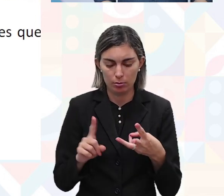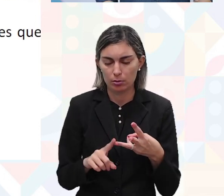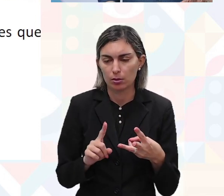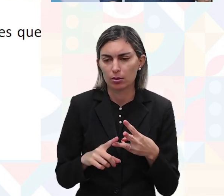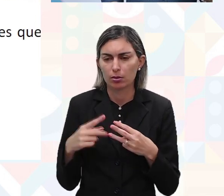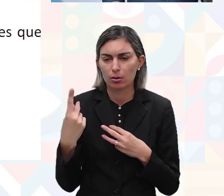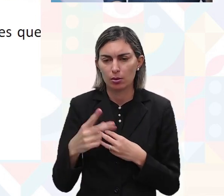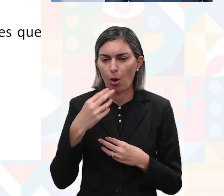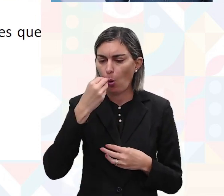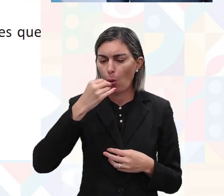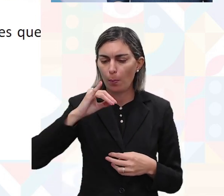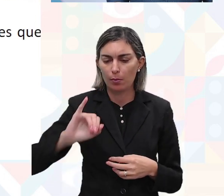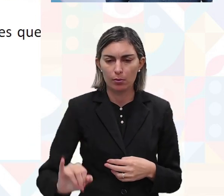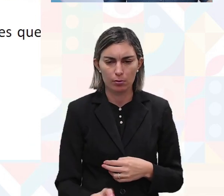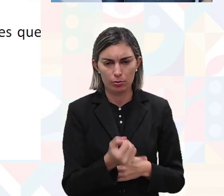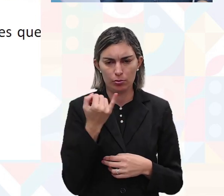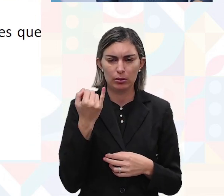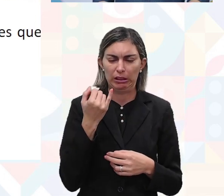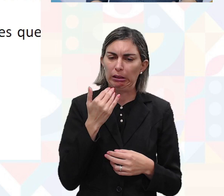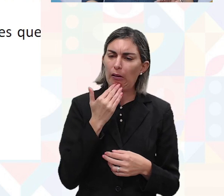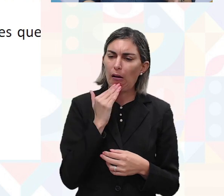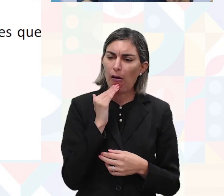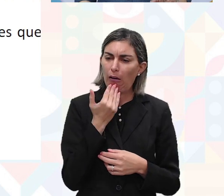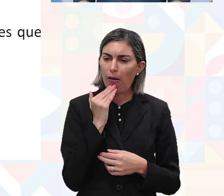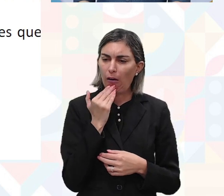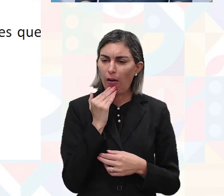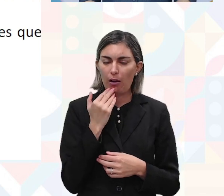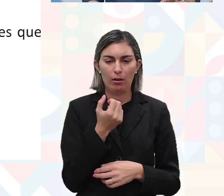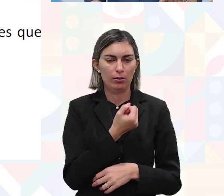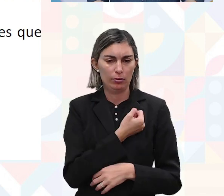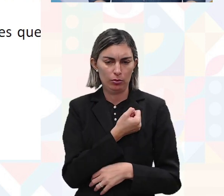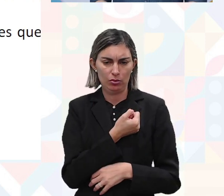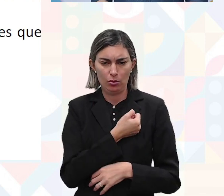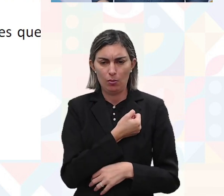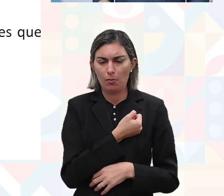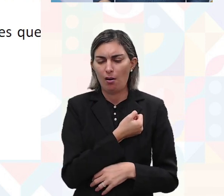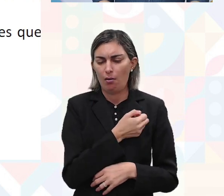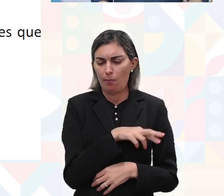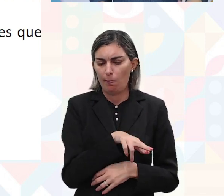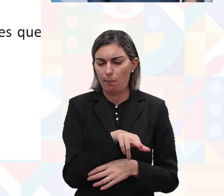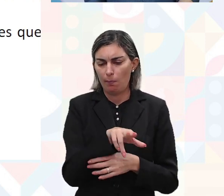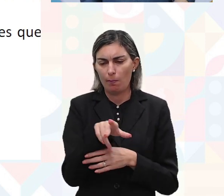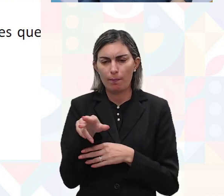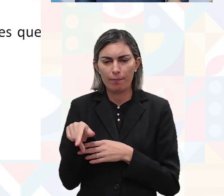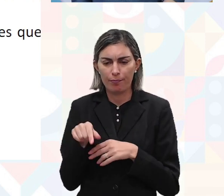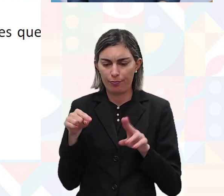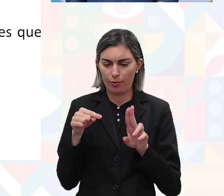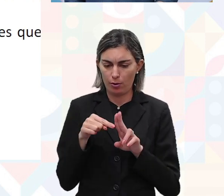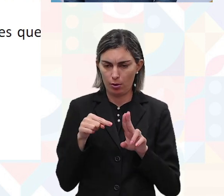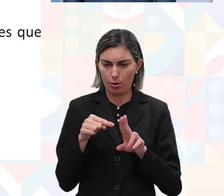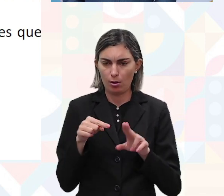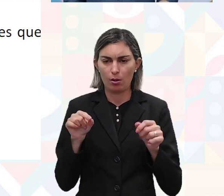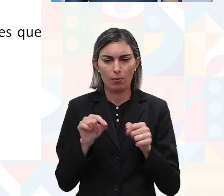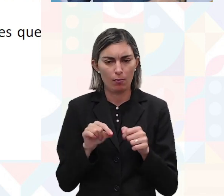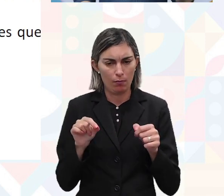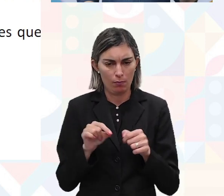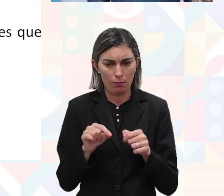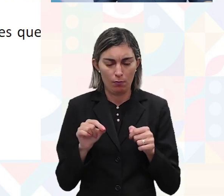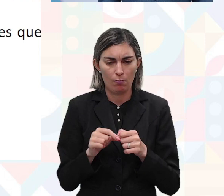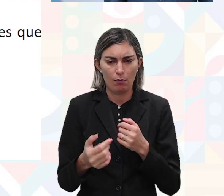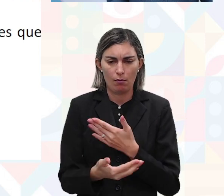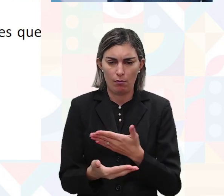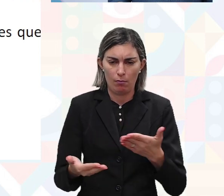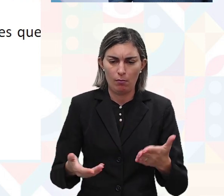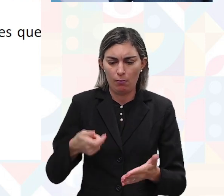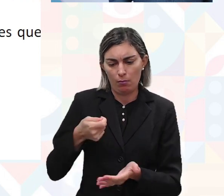deles, oportunidade de defeito. É o número de modos diferentes que uma unidade de produção pode falhar para atender